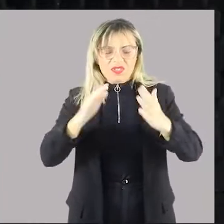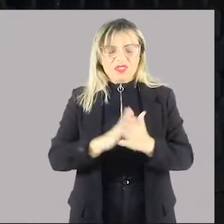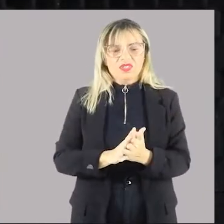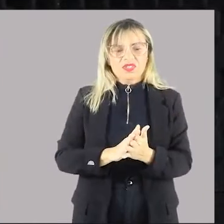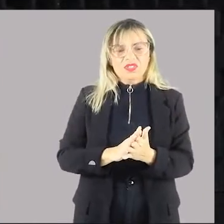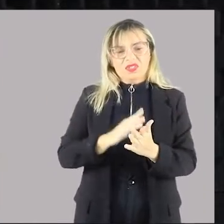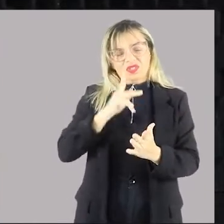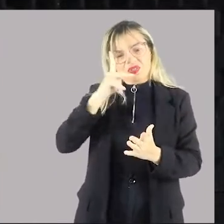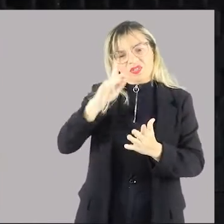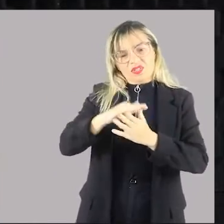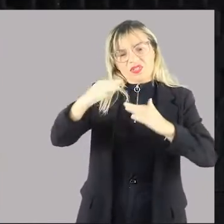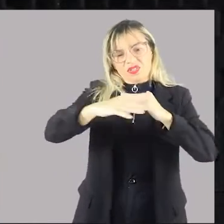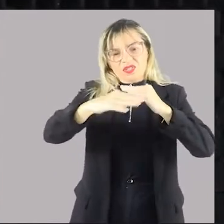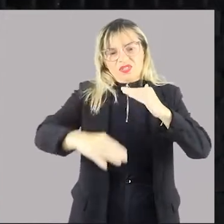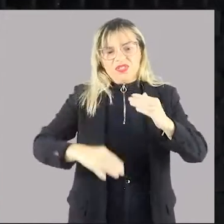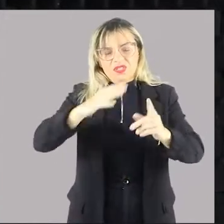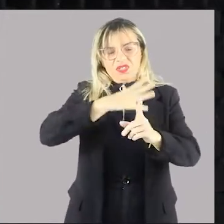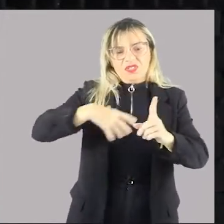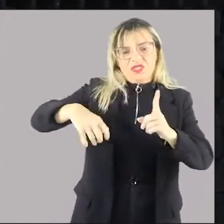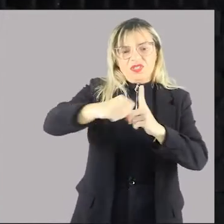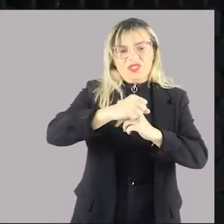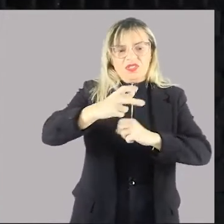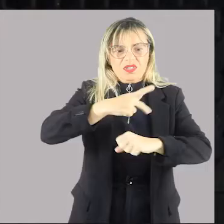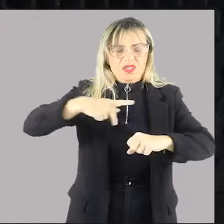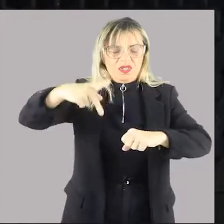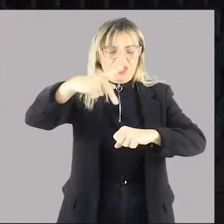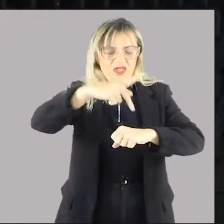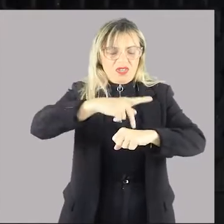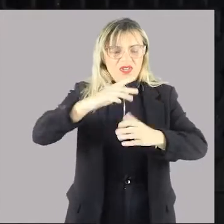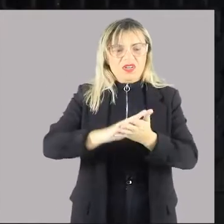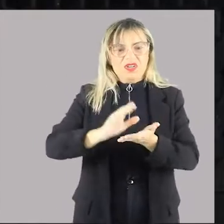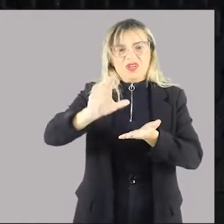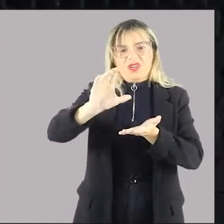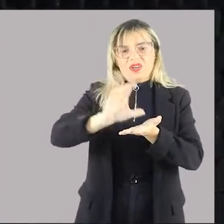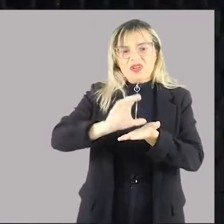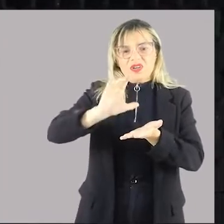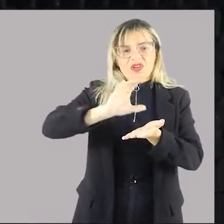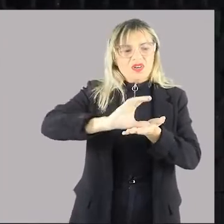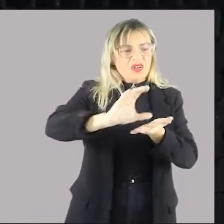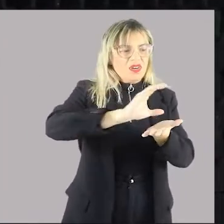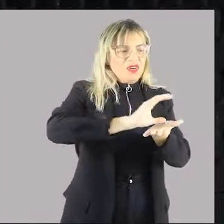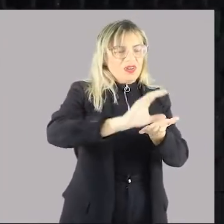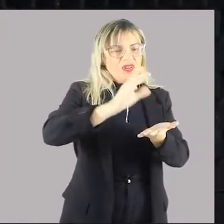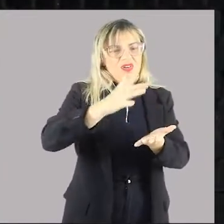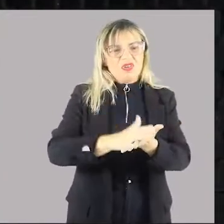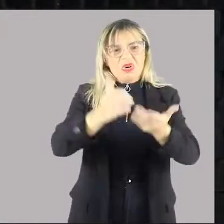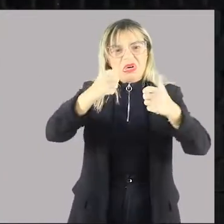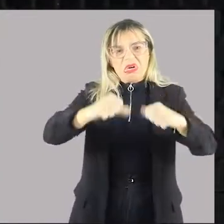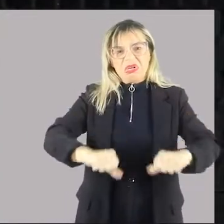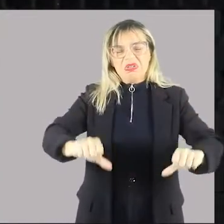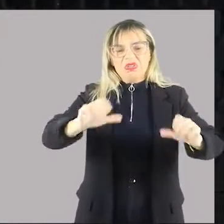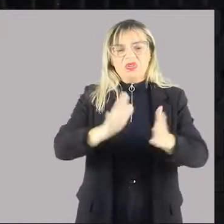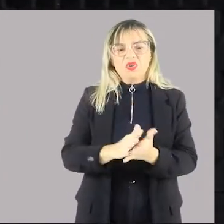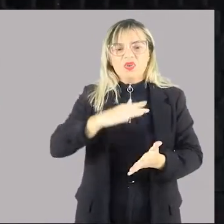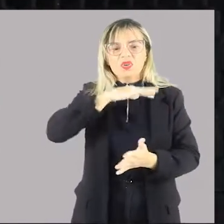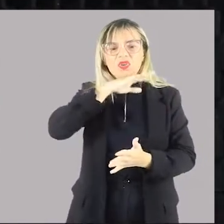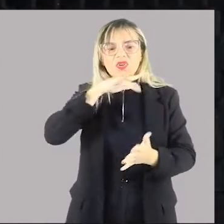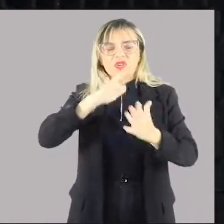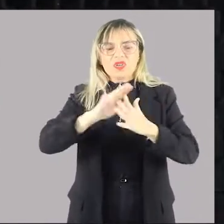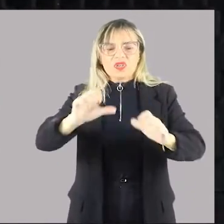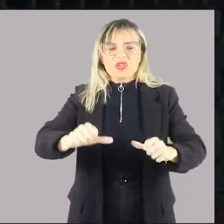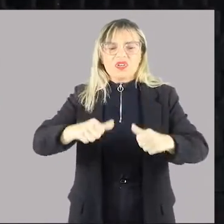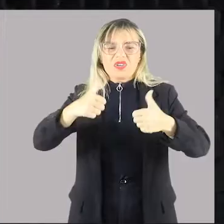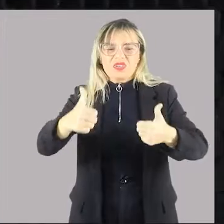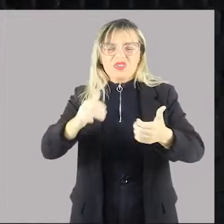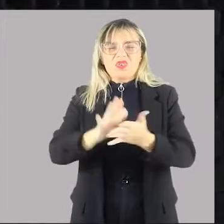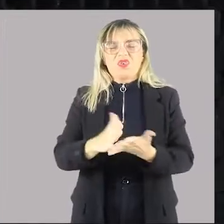tem uma precária distribuição de renda. Ainda se tem uma precária garantia de uma qualidade de vida